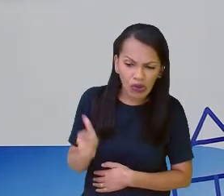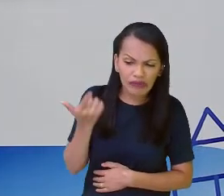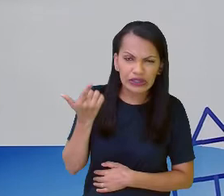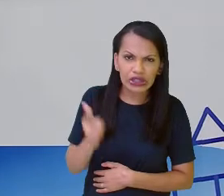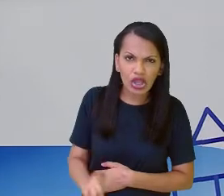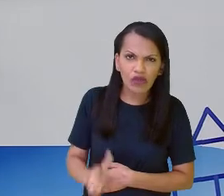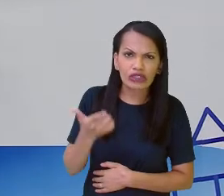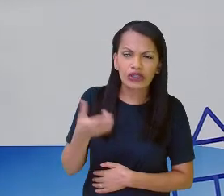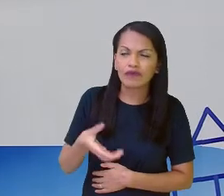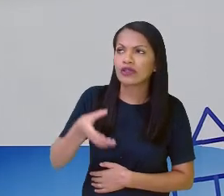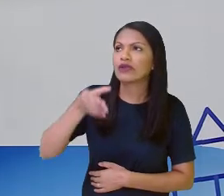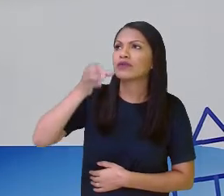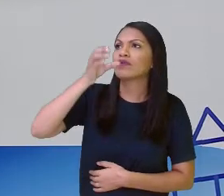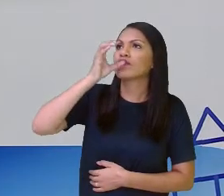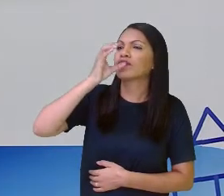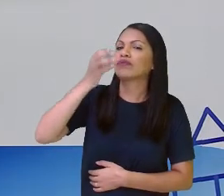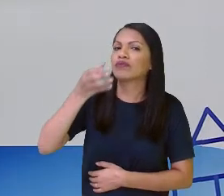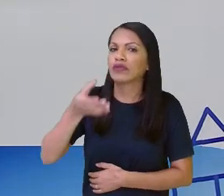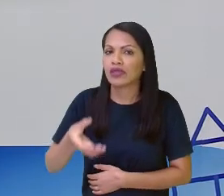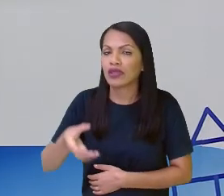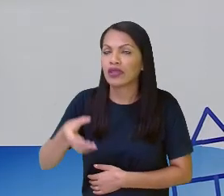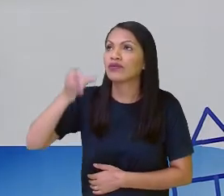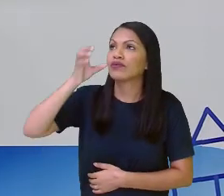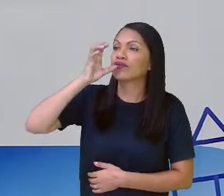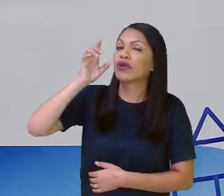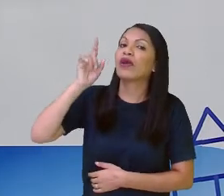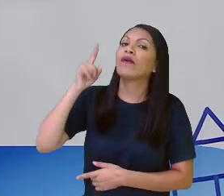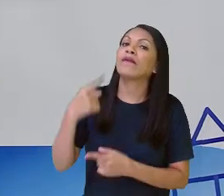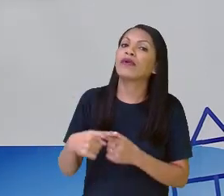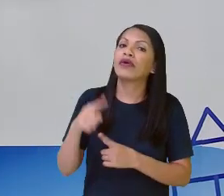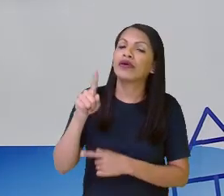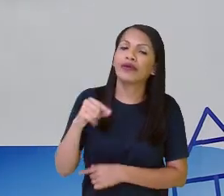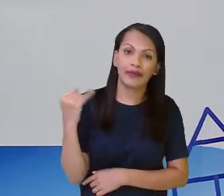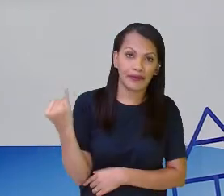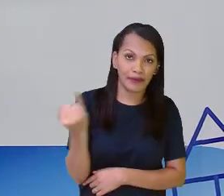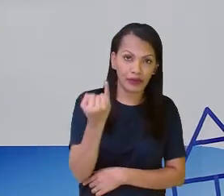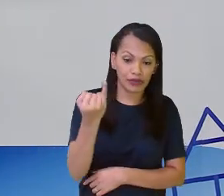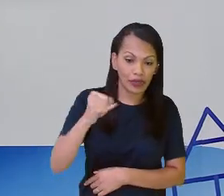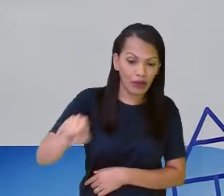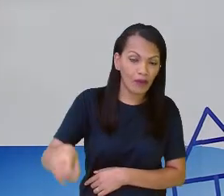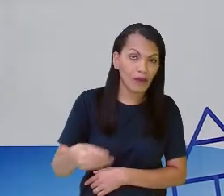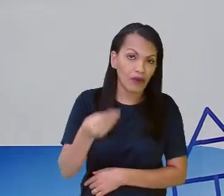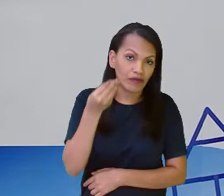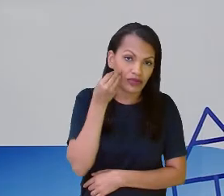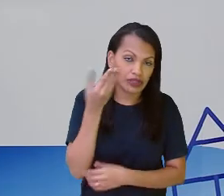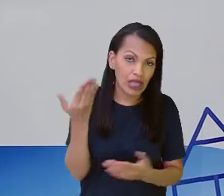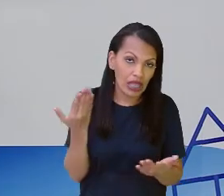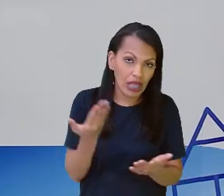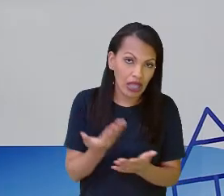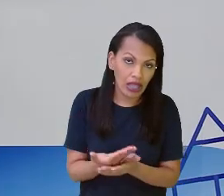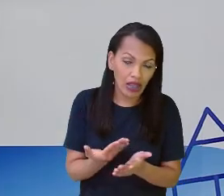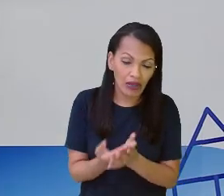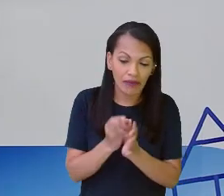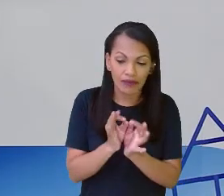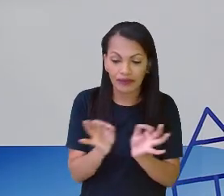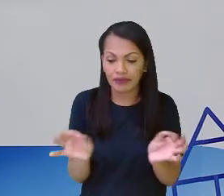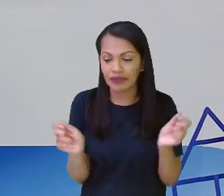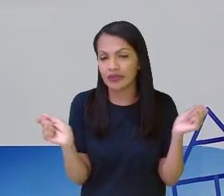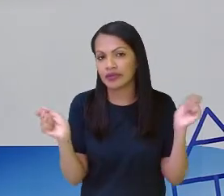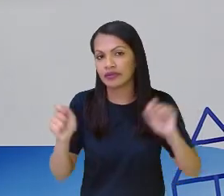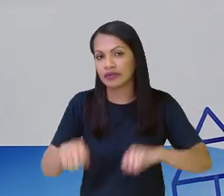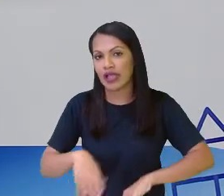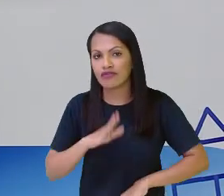hábito. Beber água é muito importante para a gente, hein? Não esquece disso. Aproveita que a aula é de medida de capacidade e